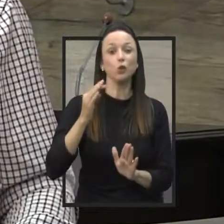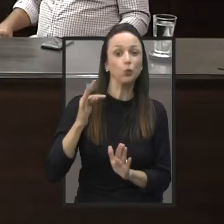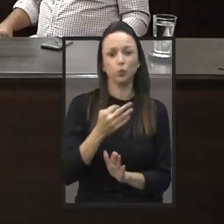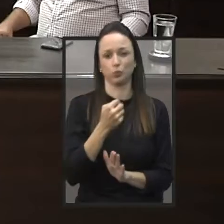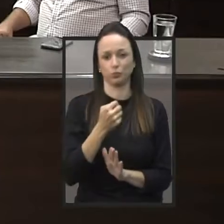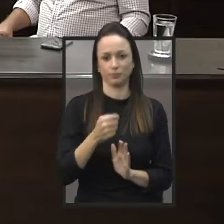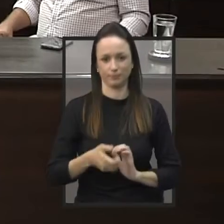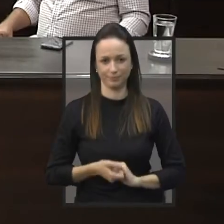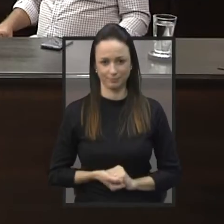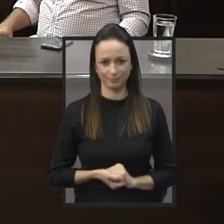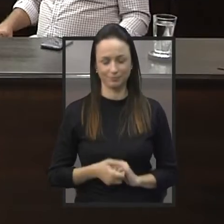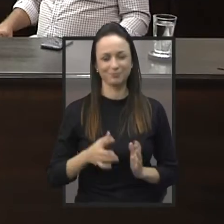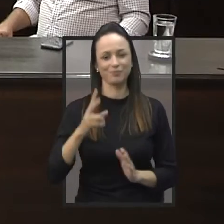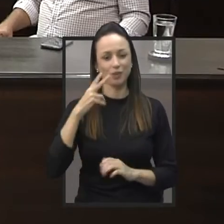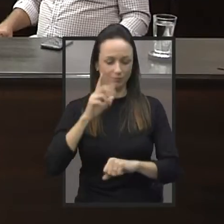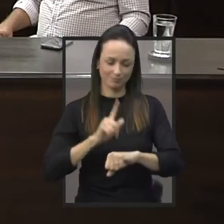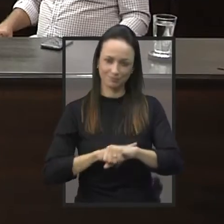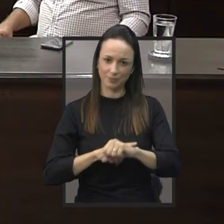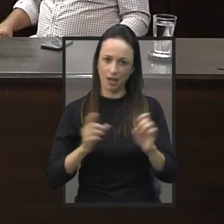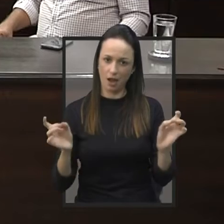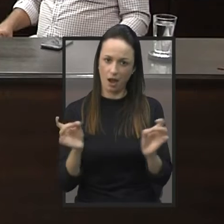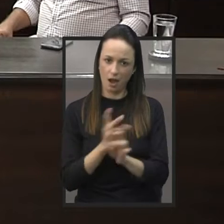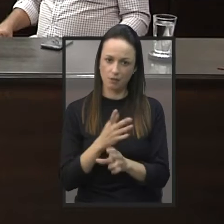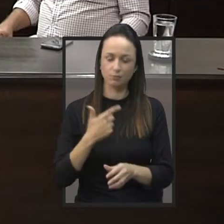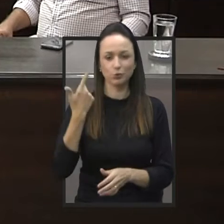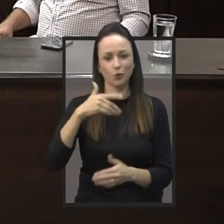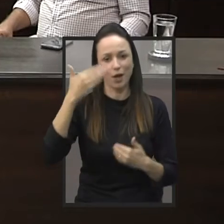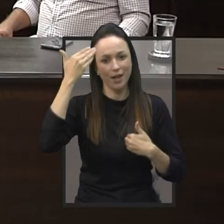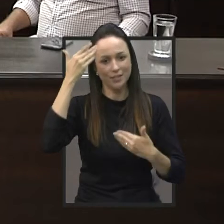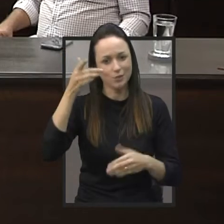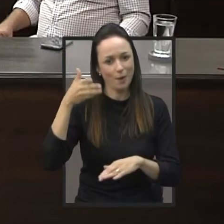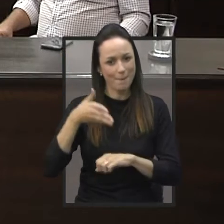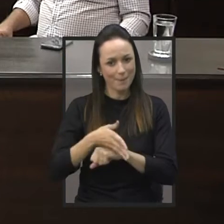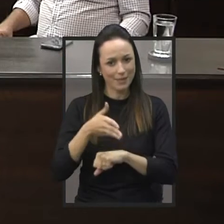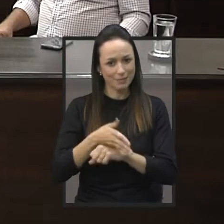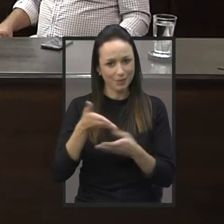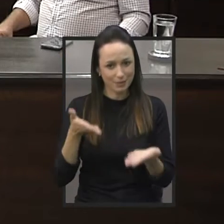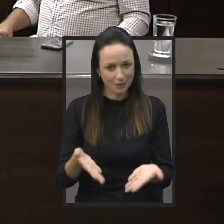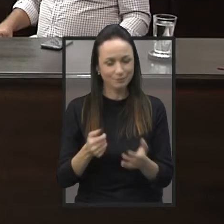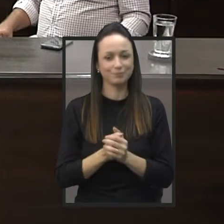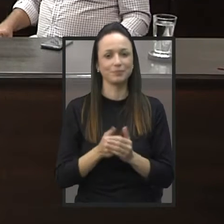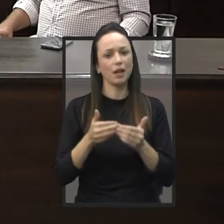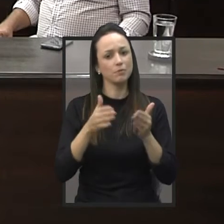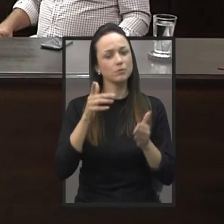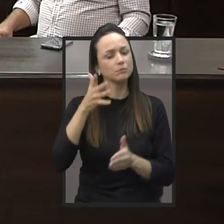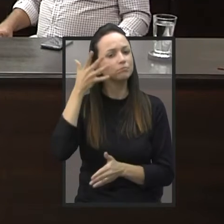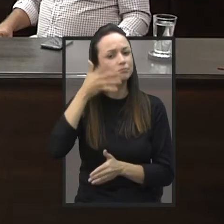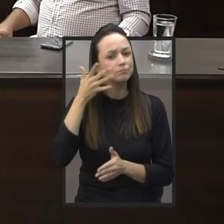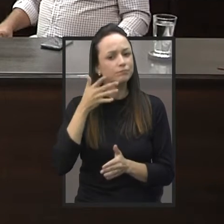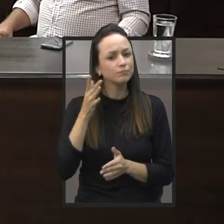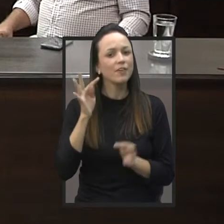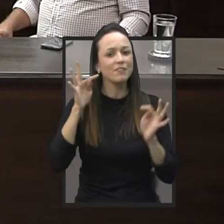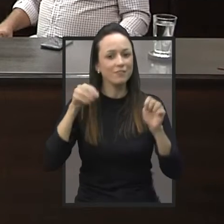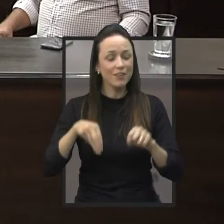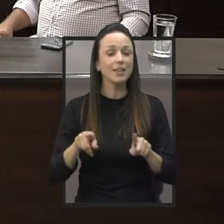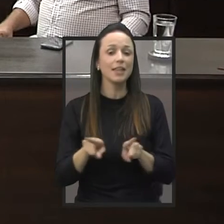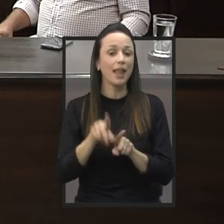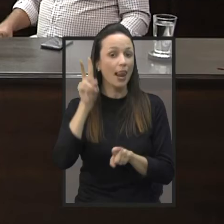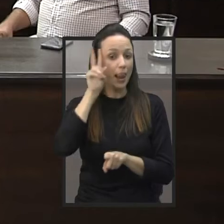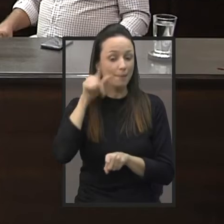totalmente. Vereador, tempo esgotado, mais uma vez eu quero agradecer a sua participação aqui, abrir espaço para suas considerações finais, e lembrando que o